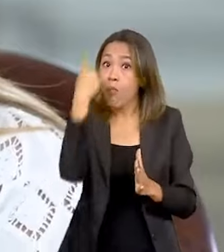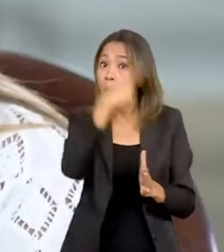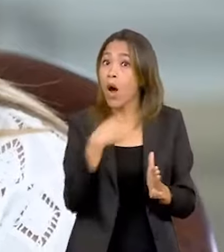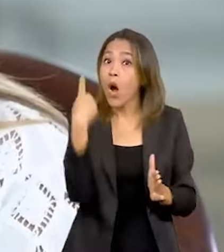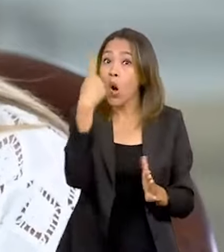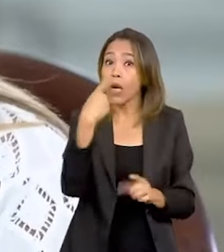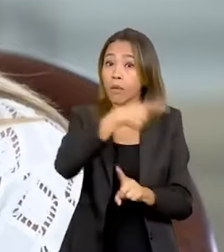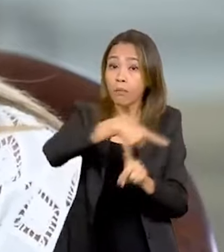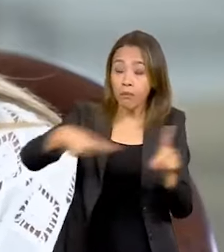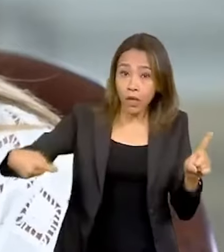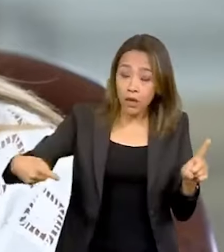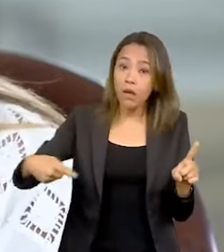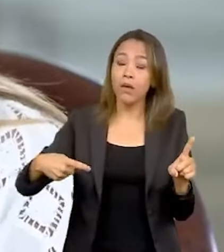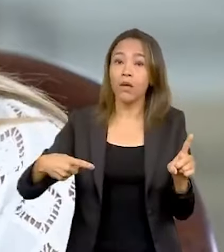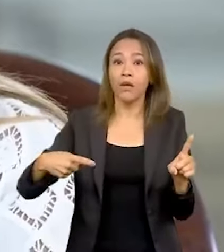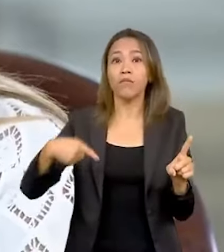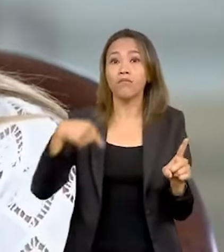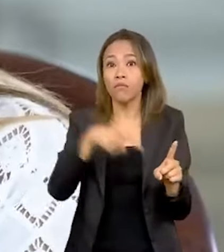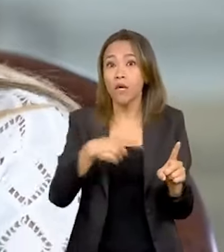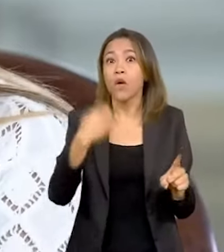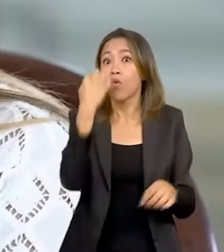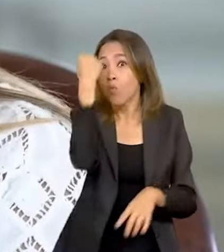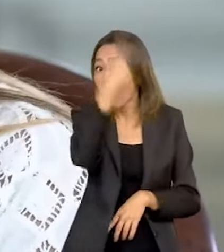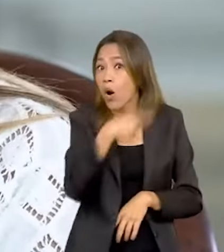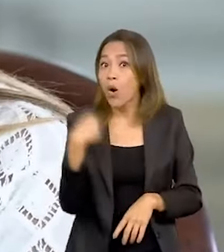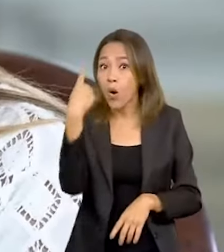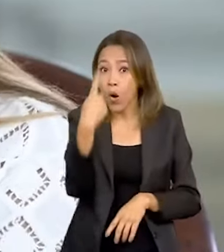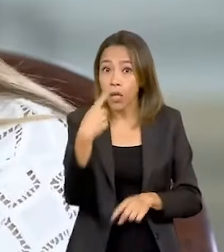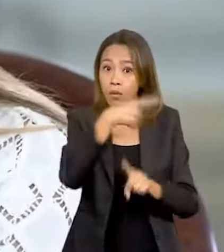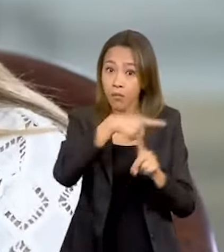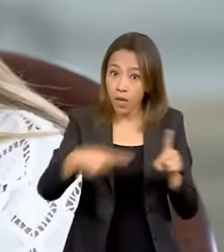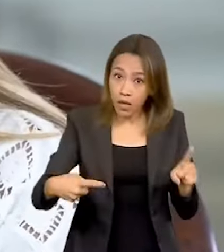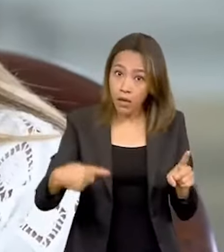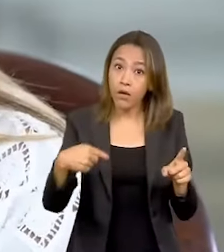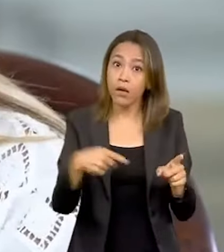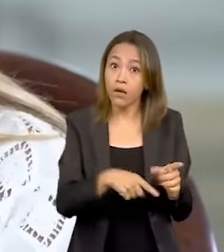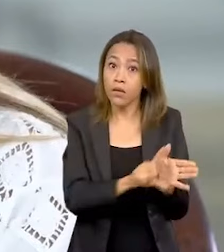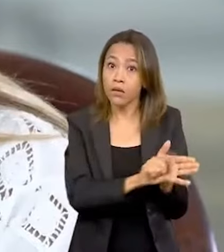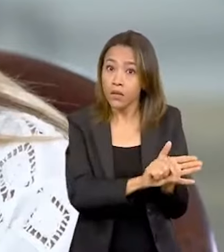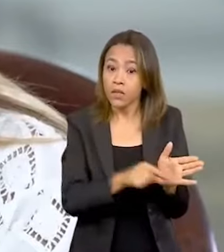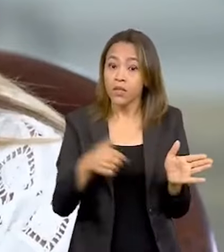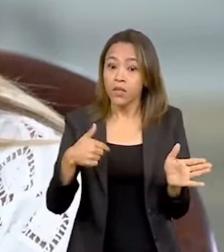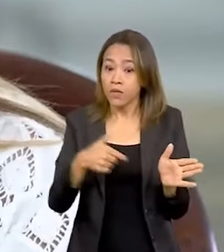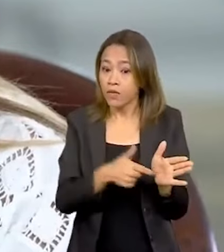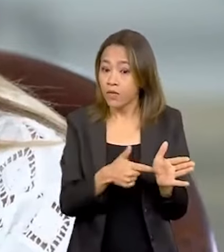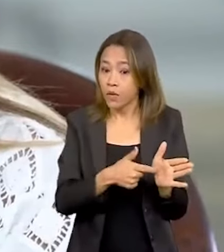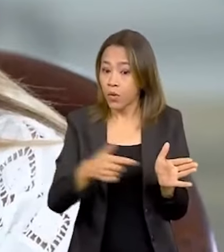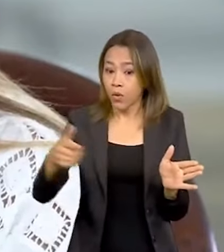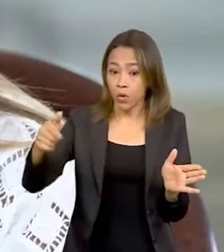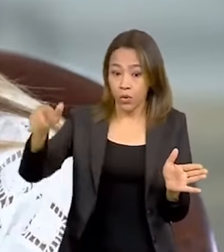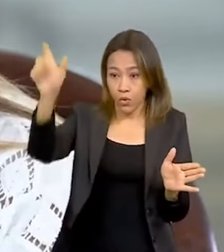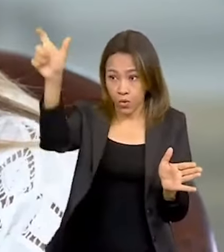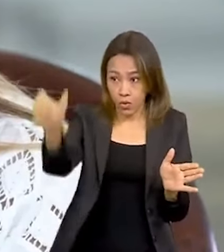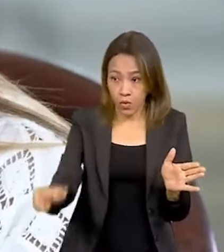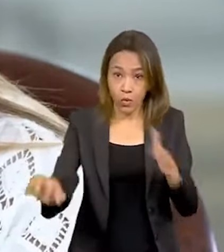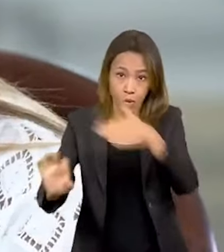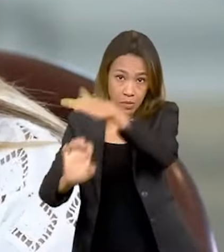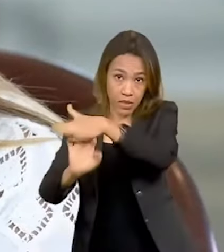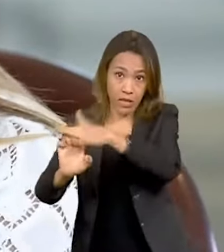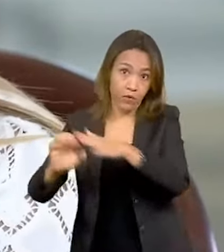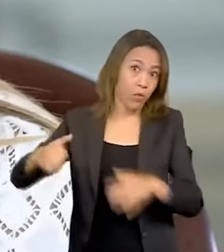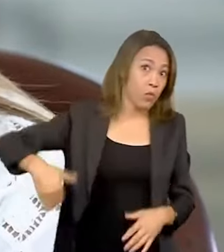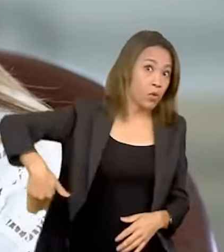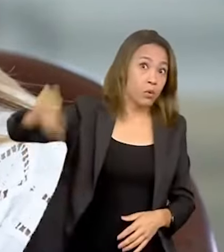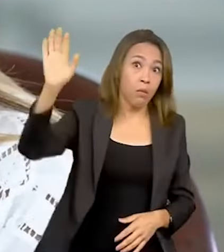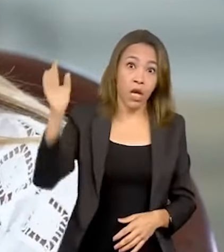eu falo por 1 hora e meia o seu Elon musk ficou muito mais milionário né com aqueles com aquele ataque